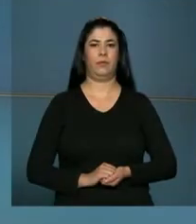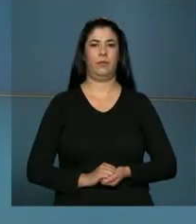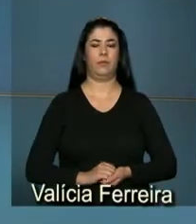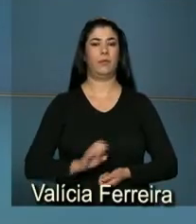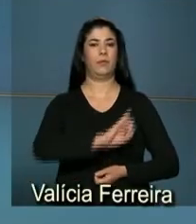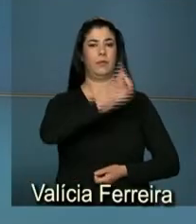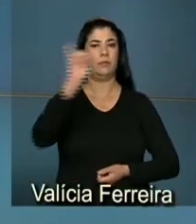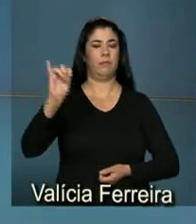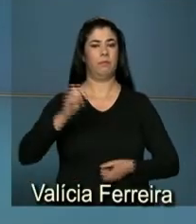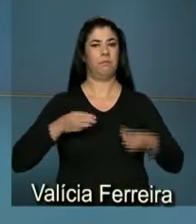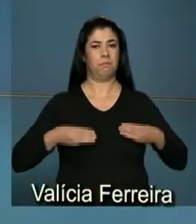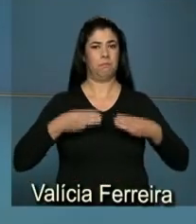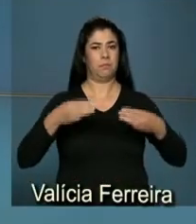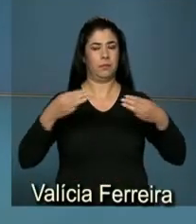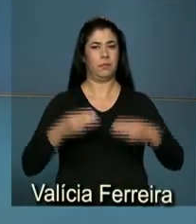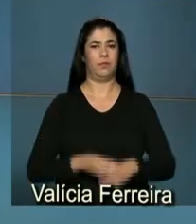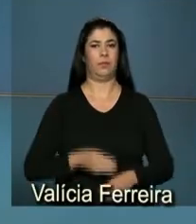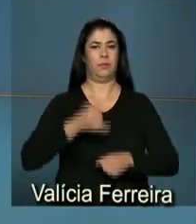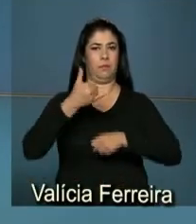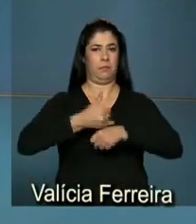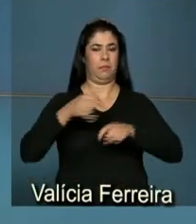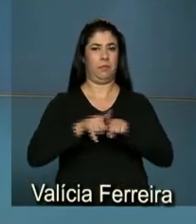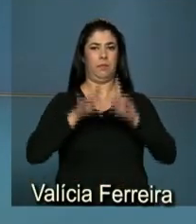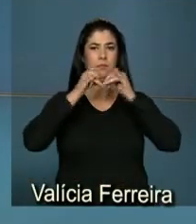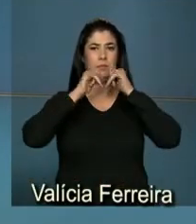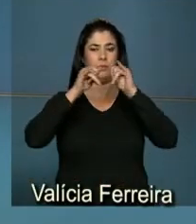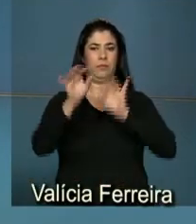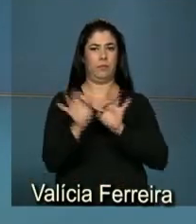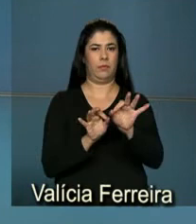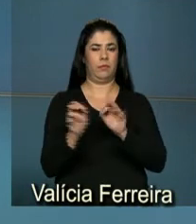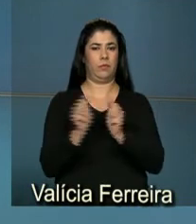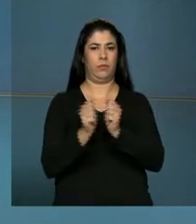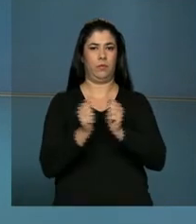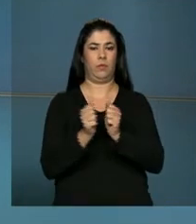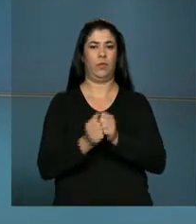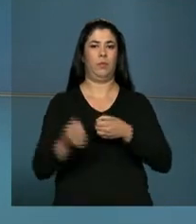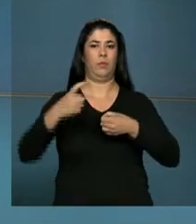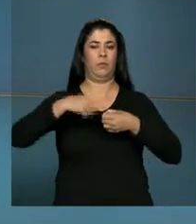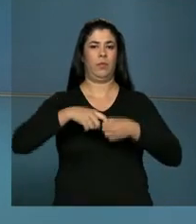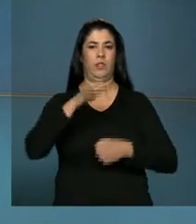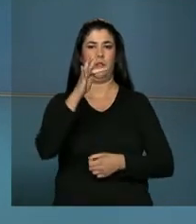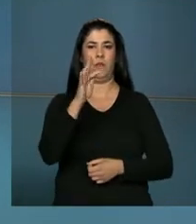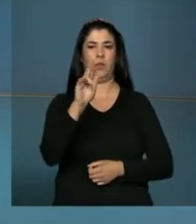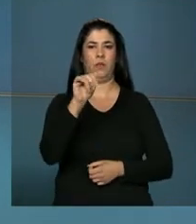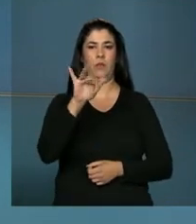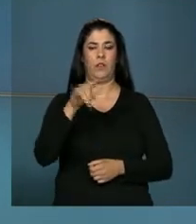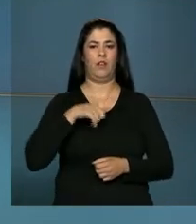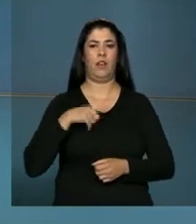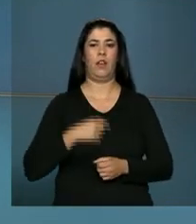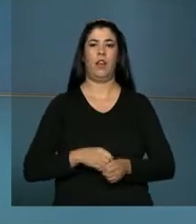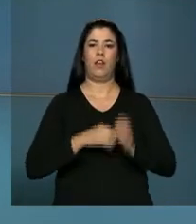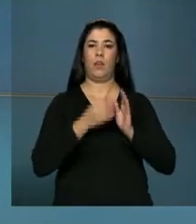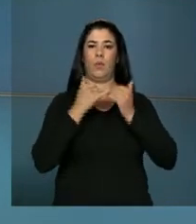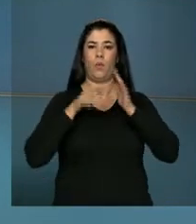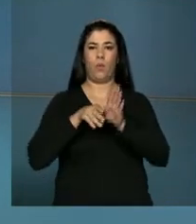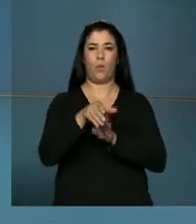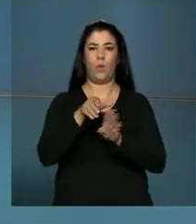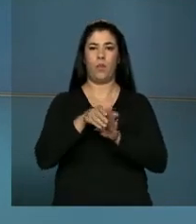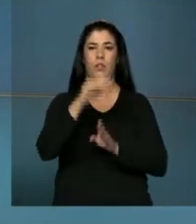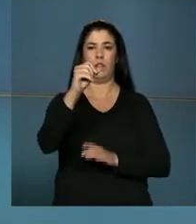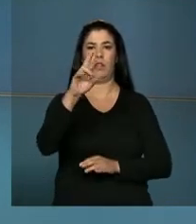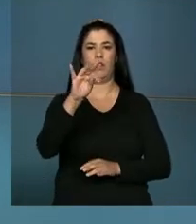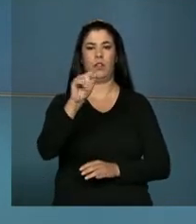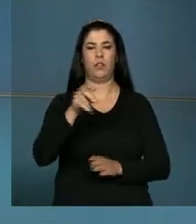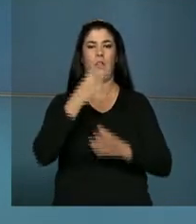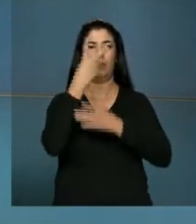olá o ministério de Minas e energia laborou em parceria com a Funai cartilha bilíngue sobre o uso da energia